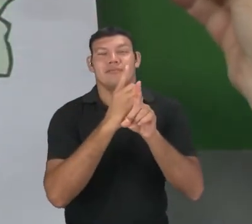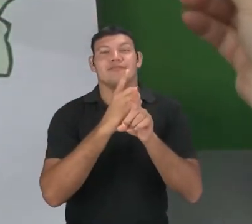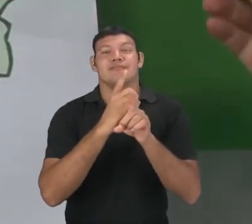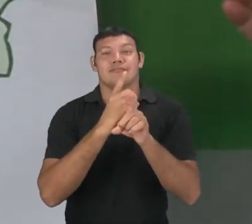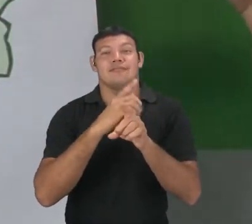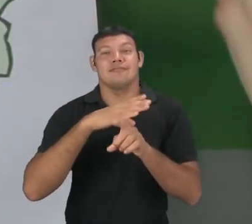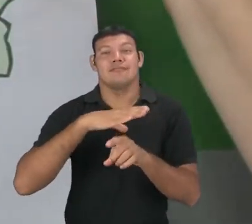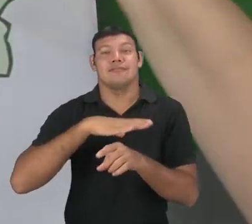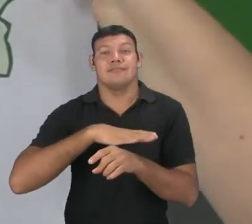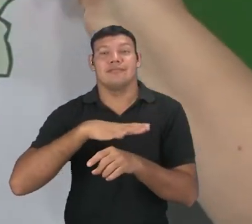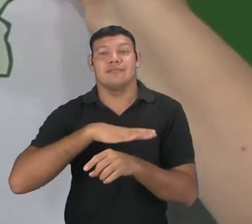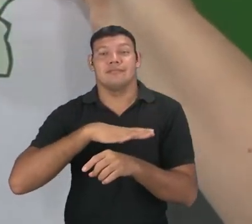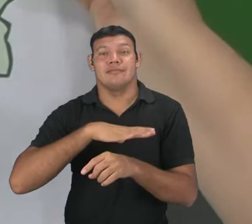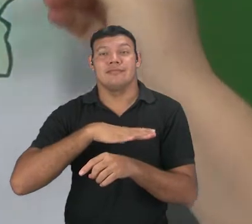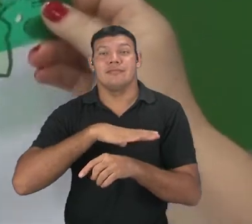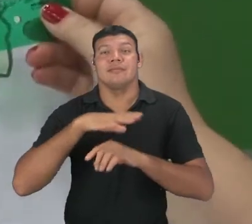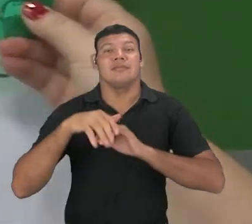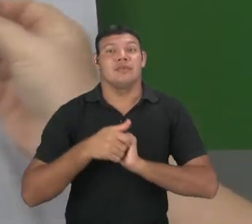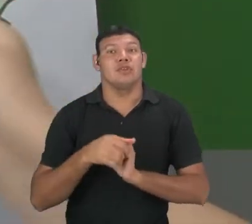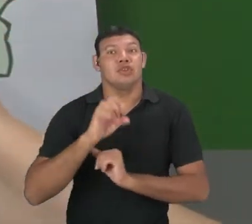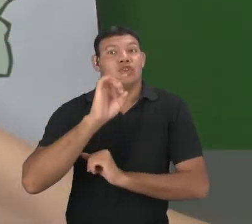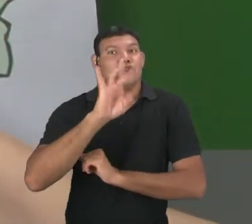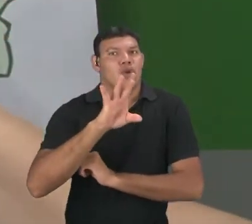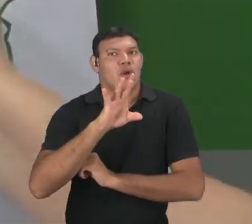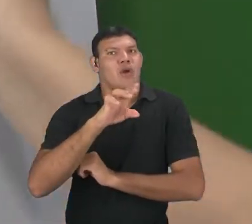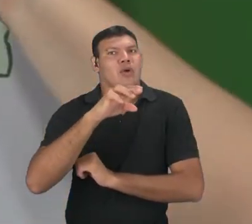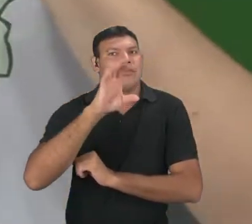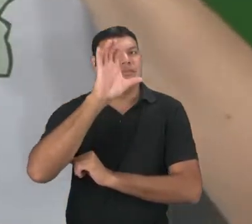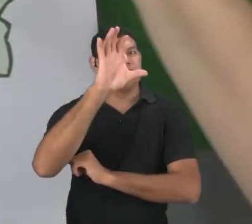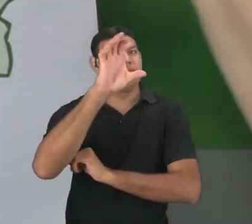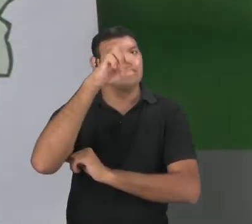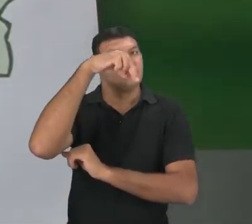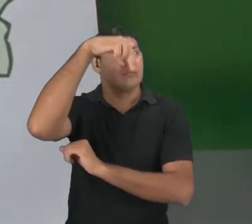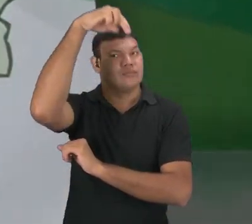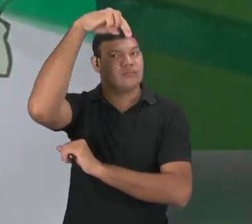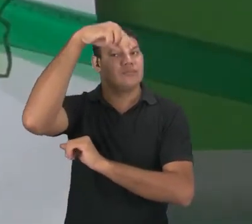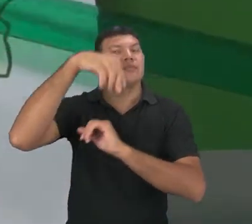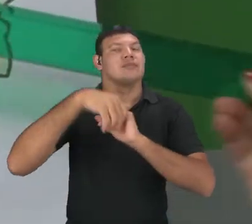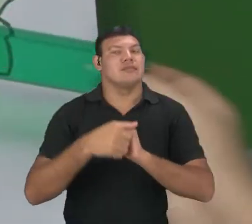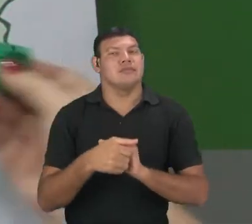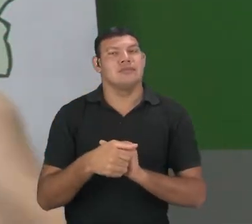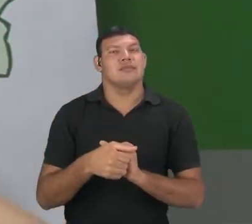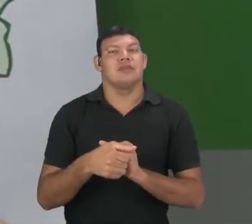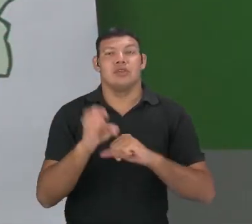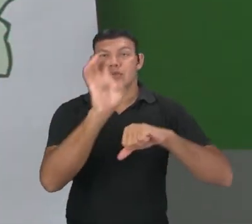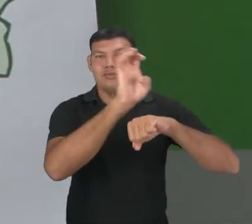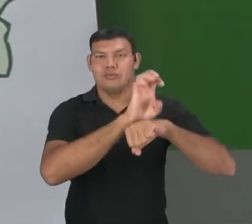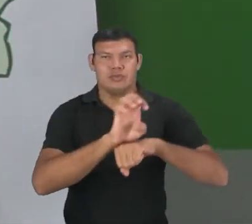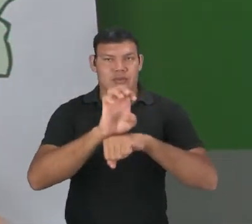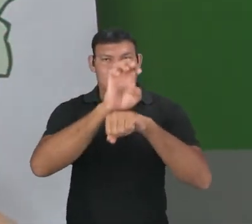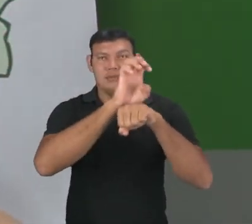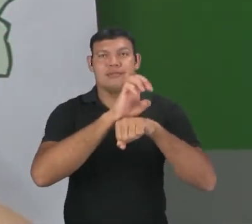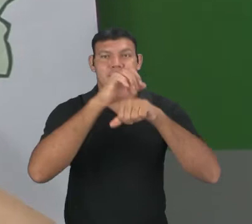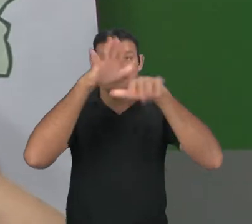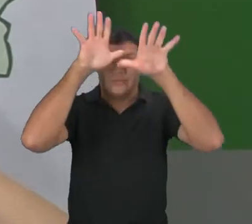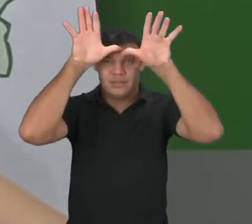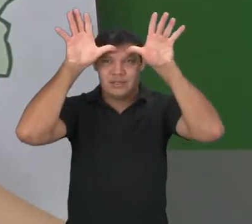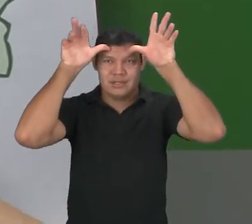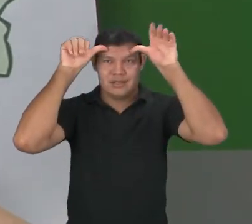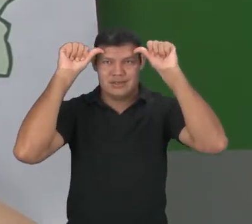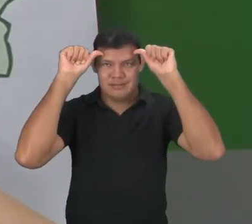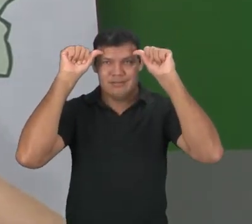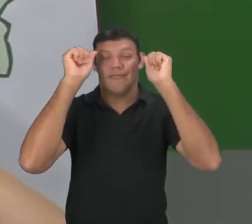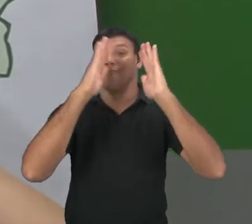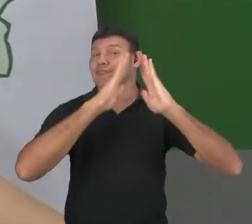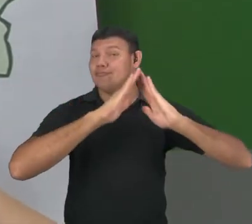Esse mapa aqui é só da região norte, então aqui nós temos, todos eles, olha só, o Acre, que